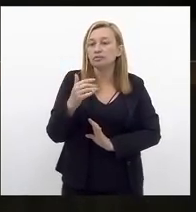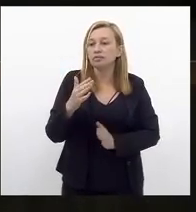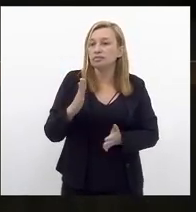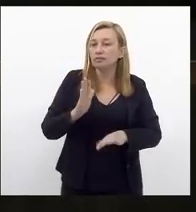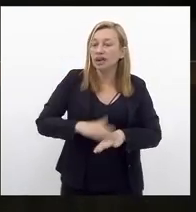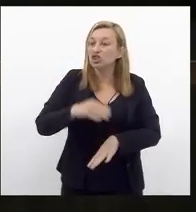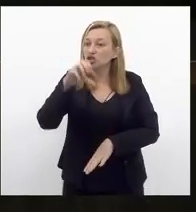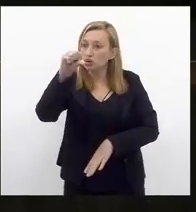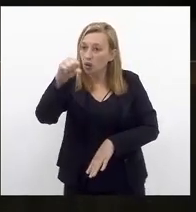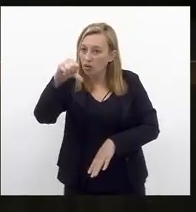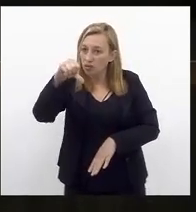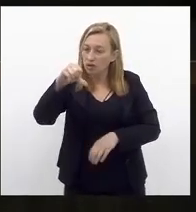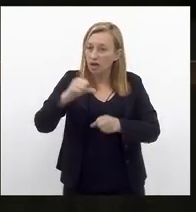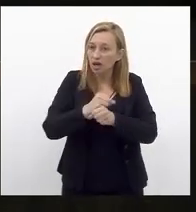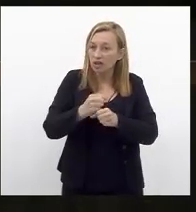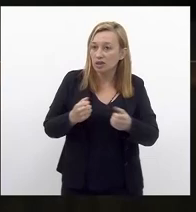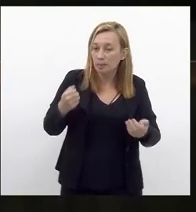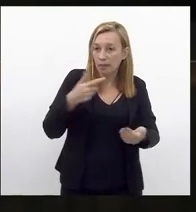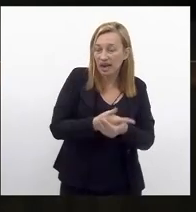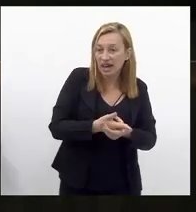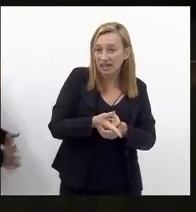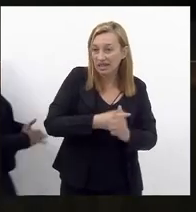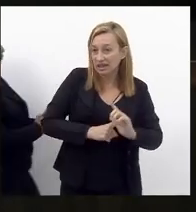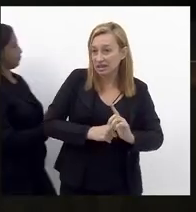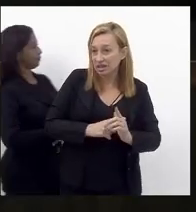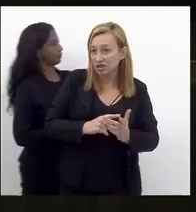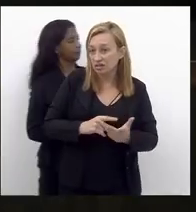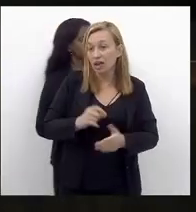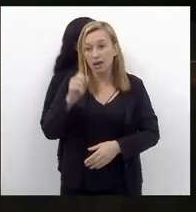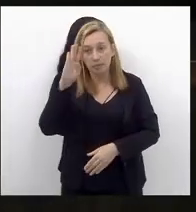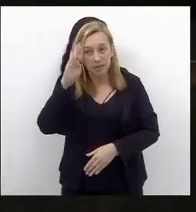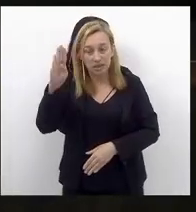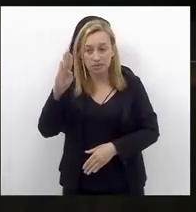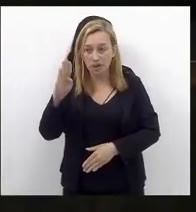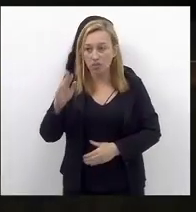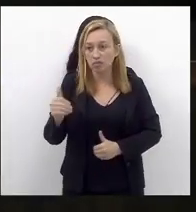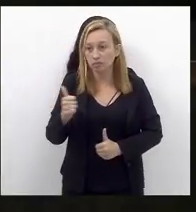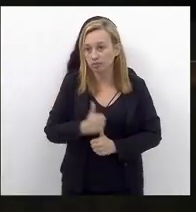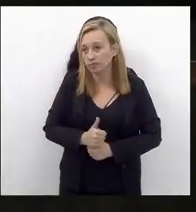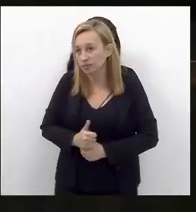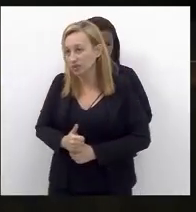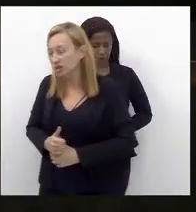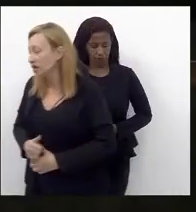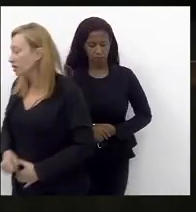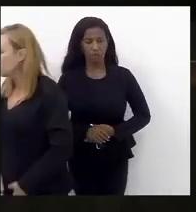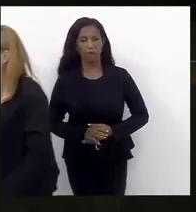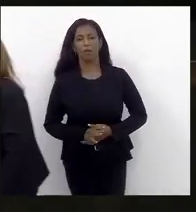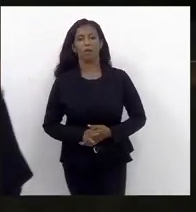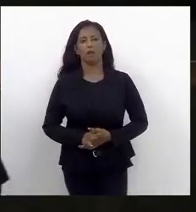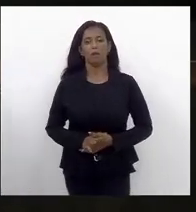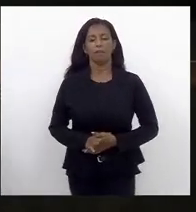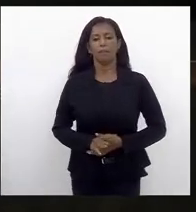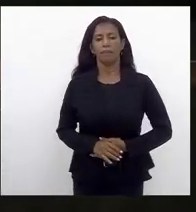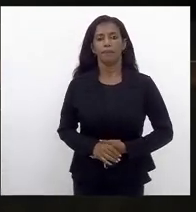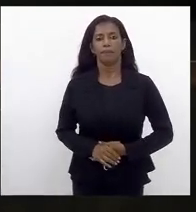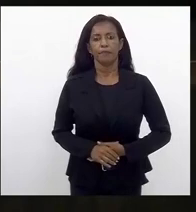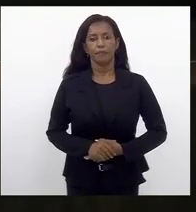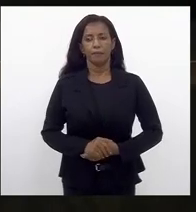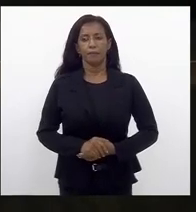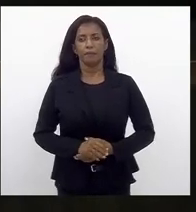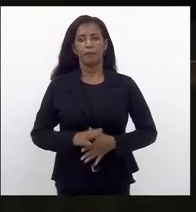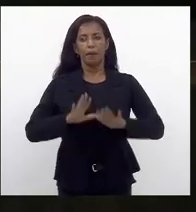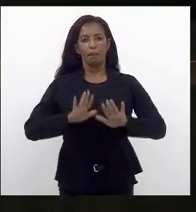nove anos te pagar o serviço da dívida é fundamental para para o estado manter o rumo da recuperação